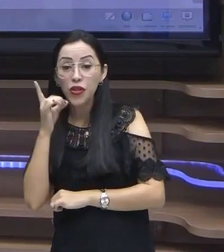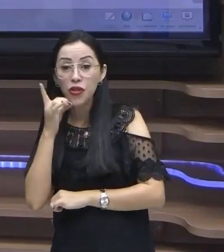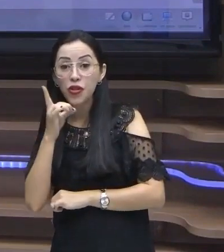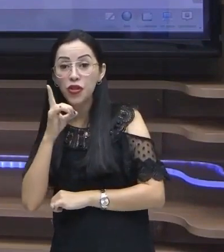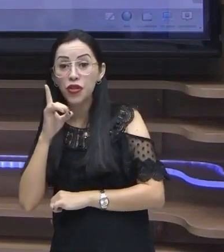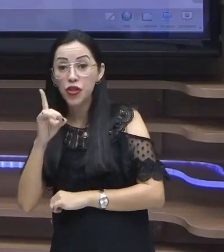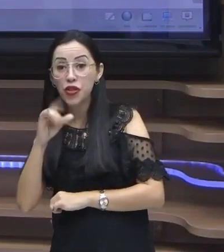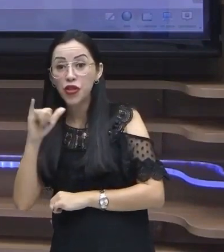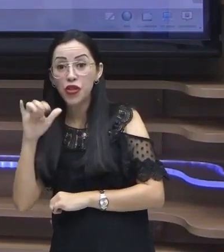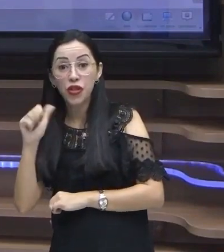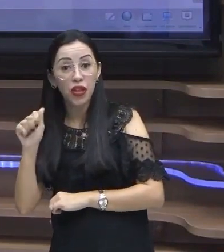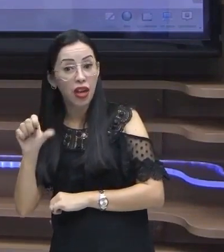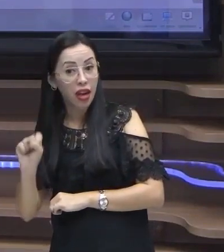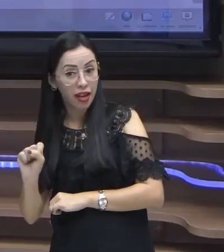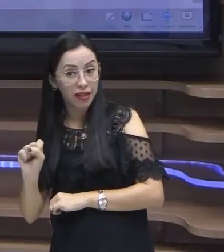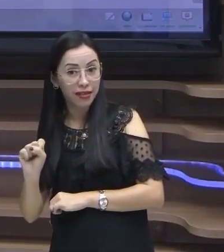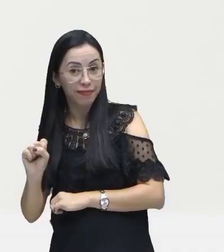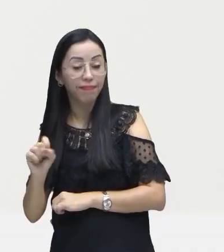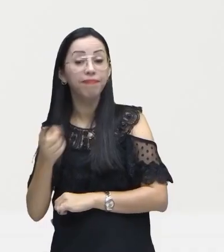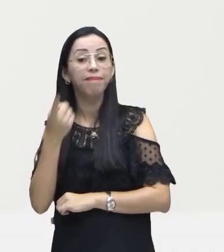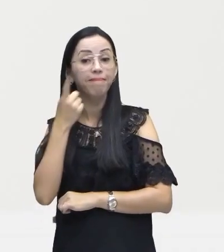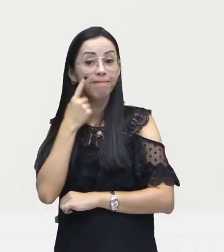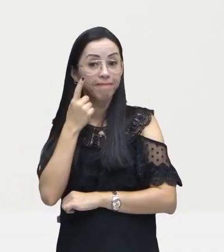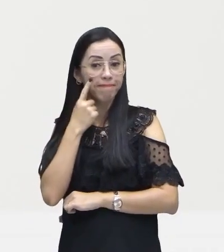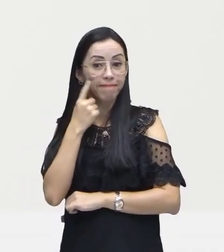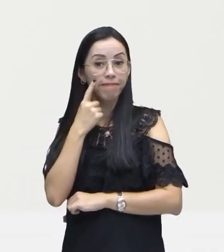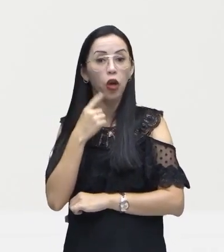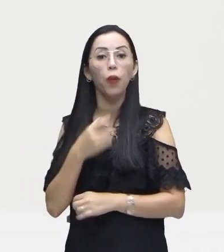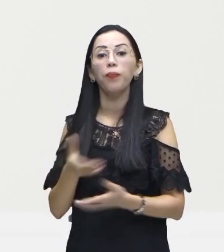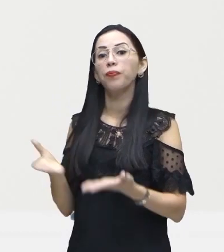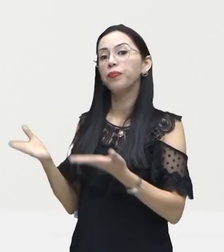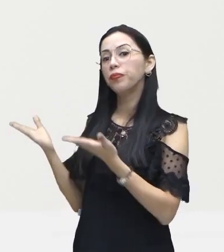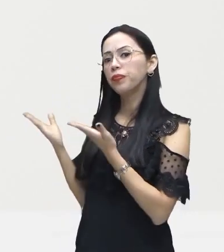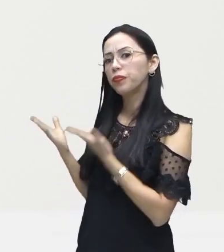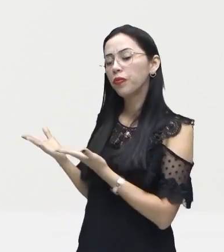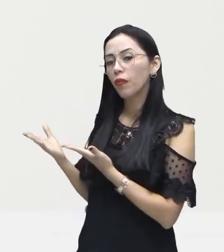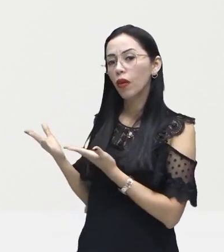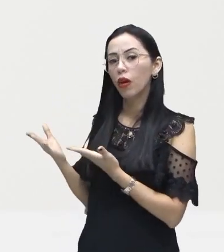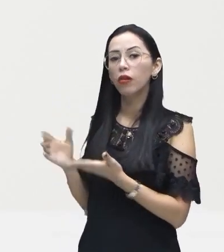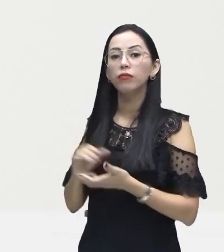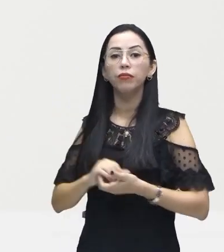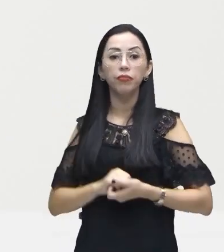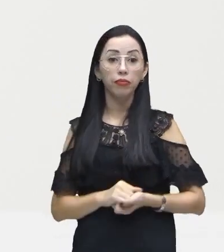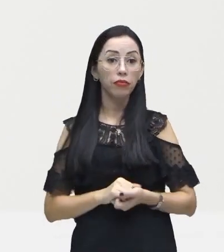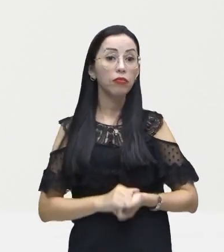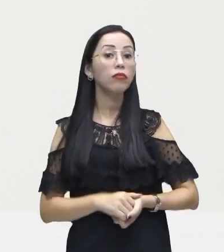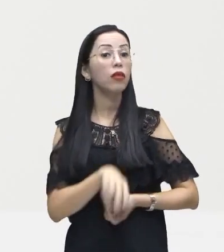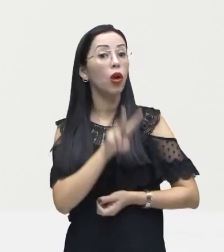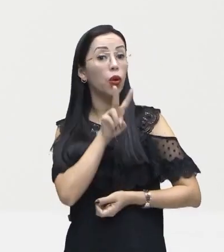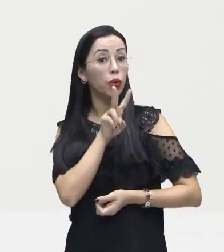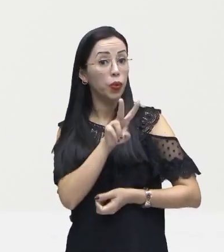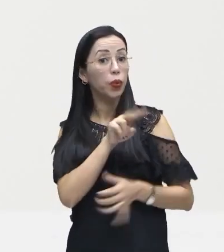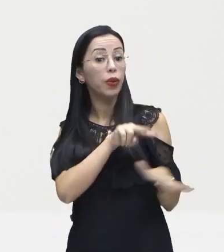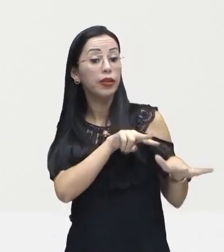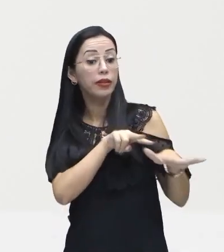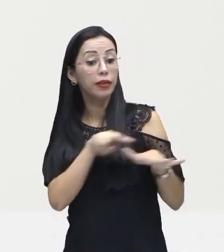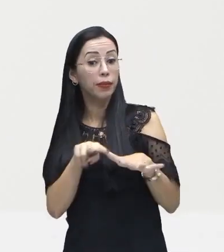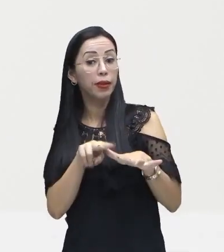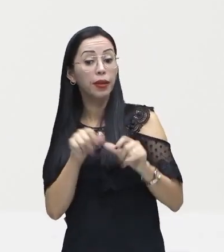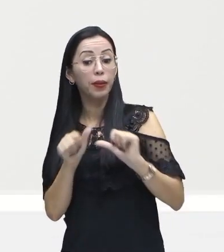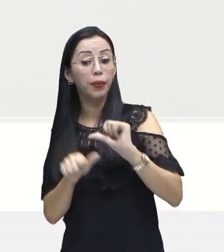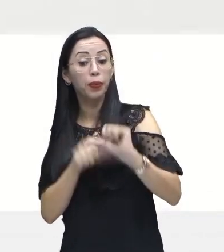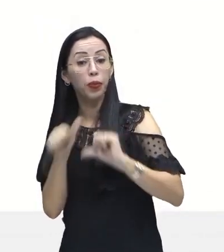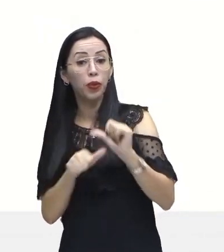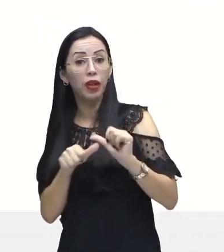semana? Então, vamos lá. Voltando aqui ao problema. Nós temos 2 semanas para transformar em